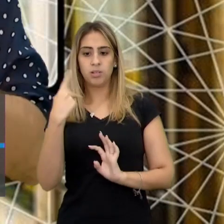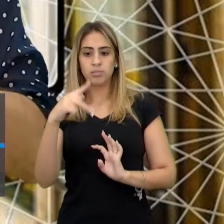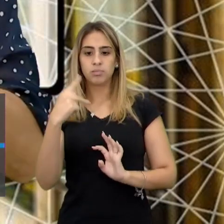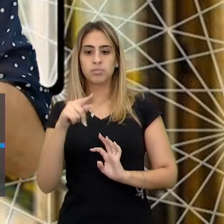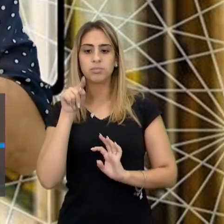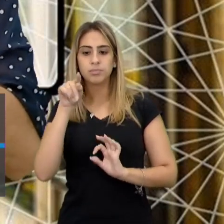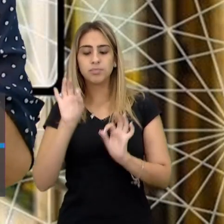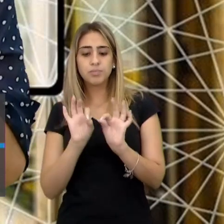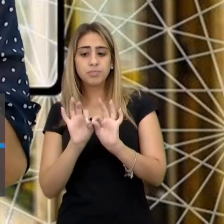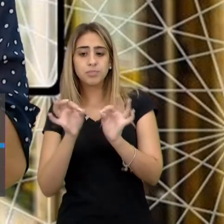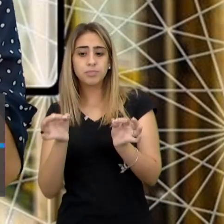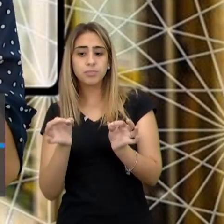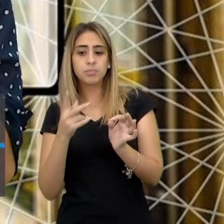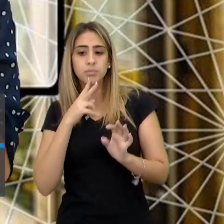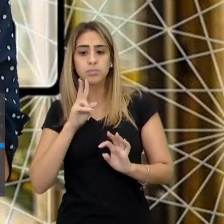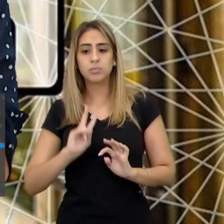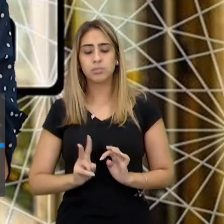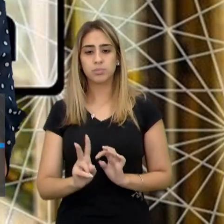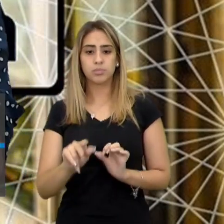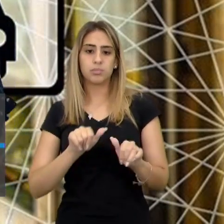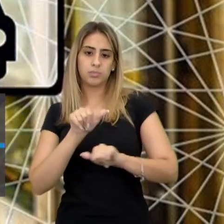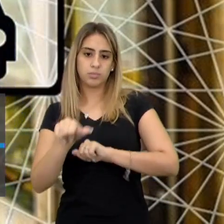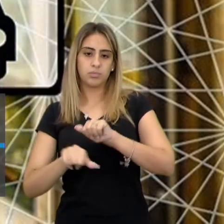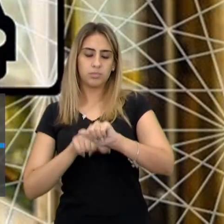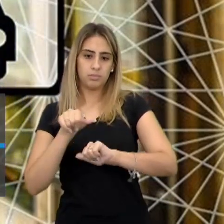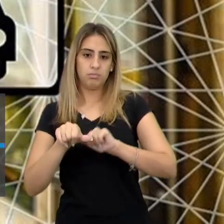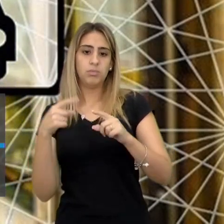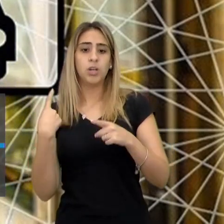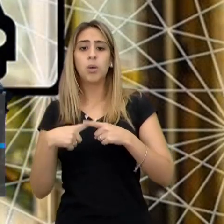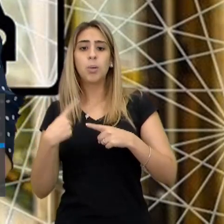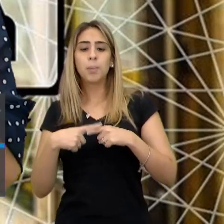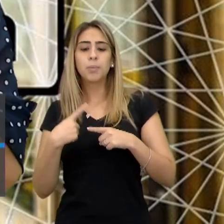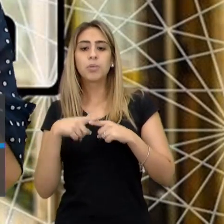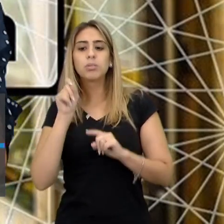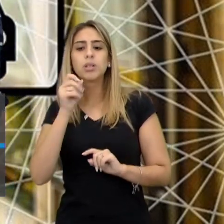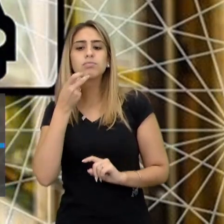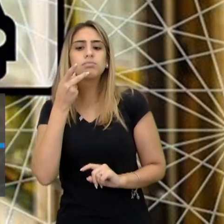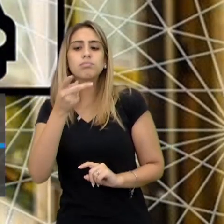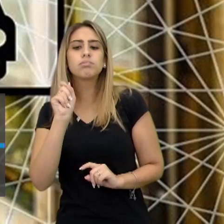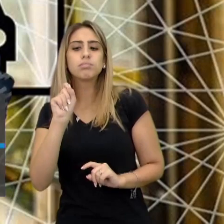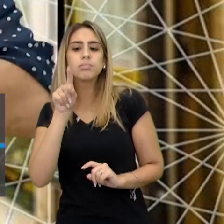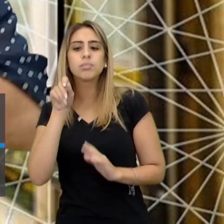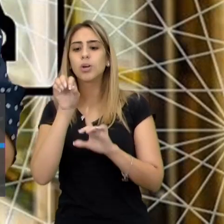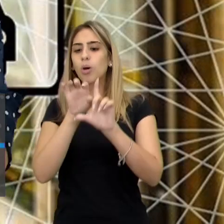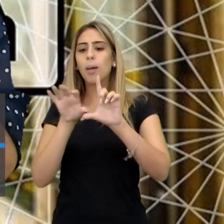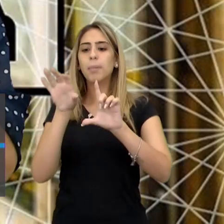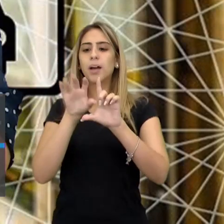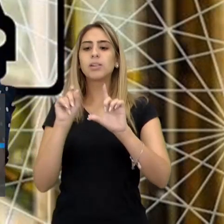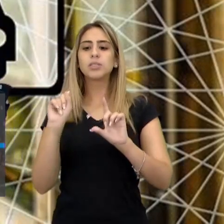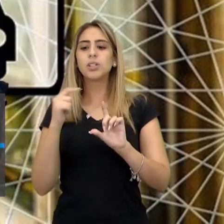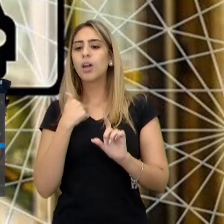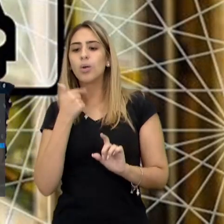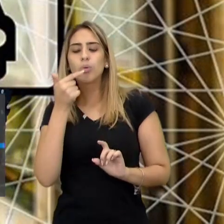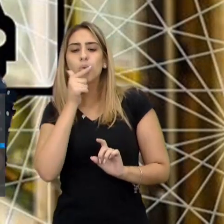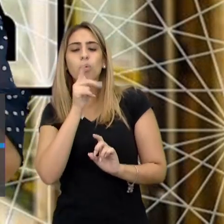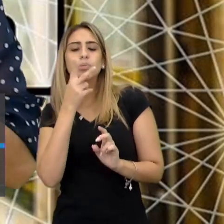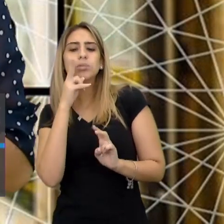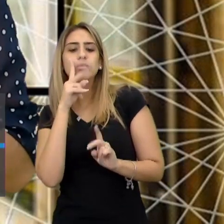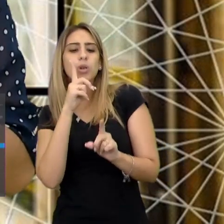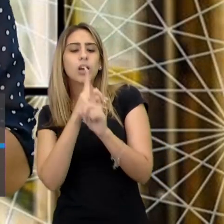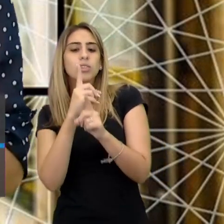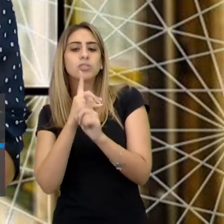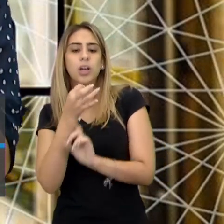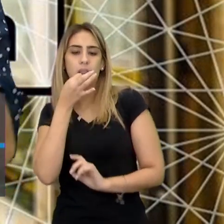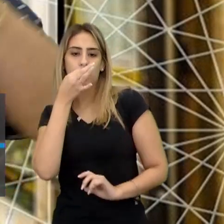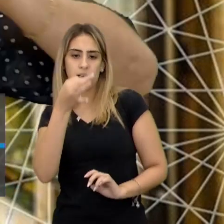vai simplesmente continuar codificado. O que é que ele quis dizer com essa imagem? Eu não entendi, eu não consigo achar, assim, a